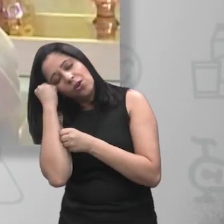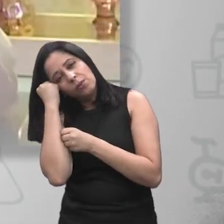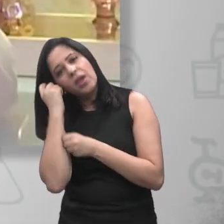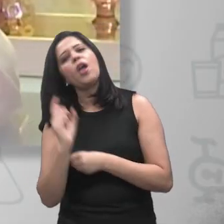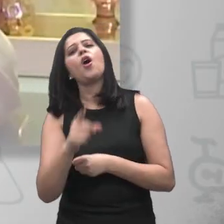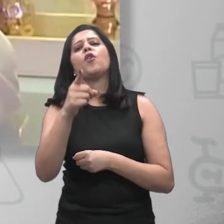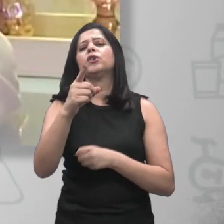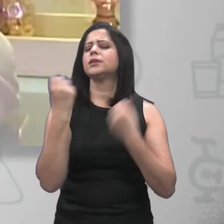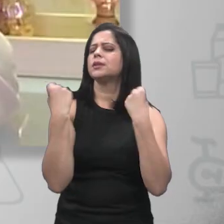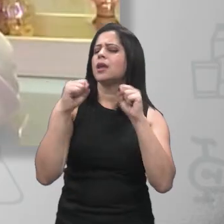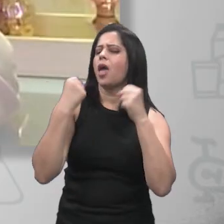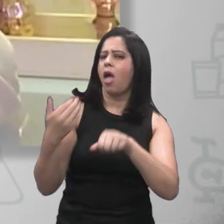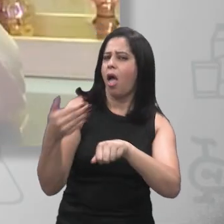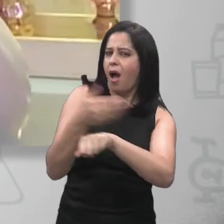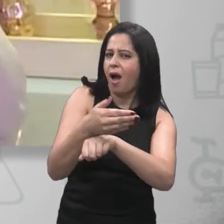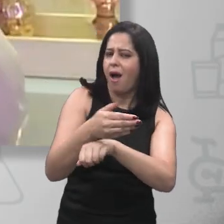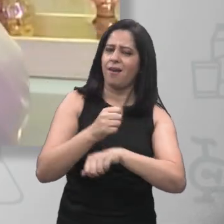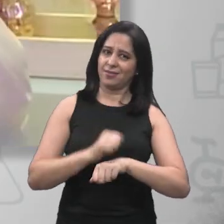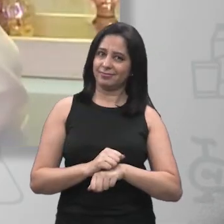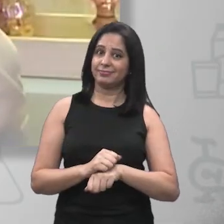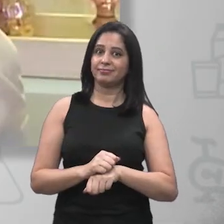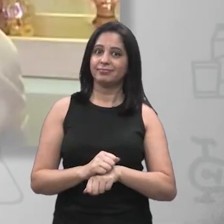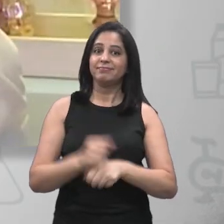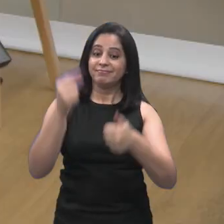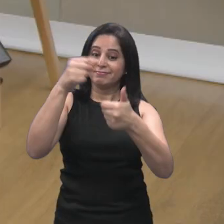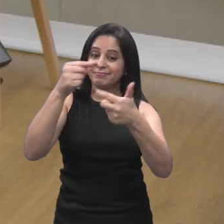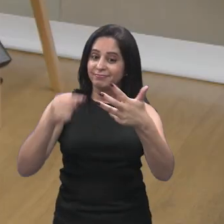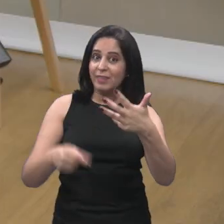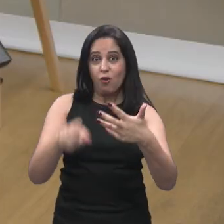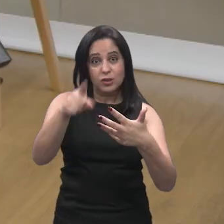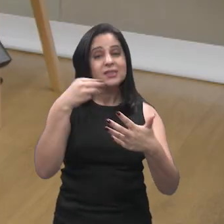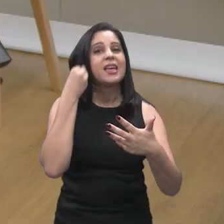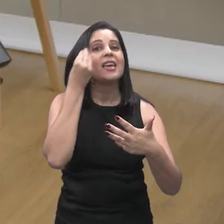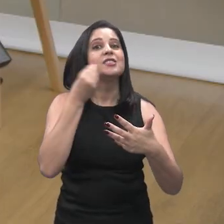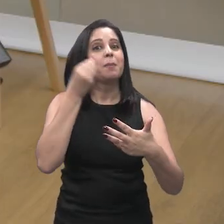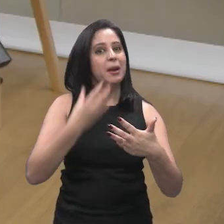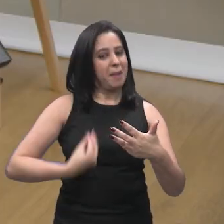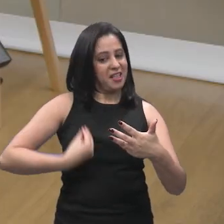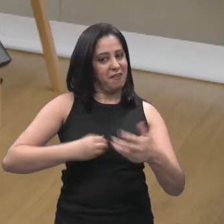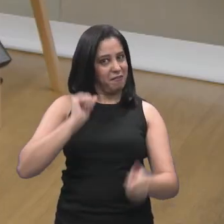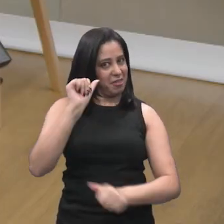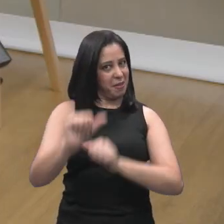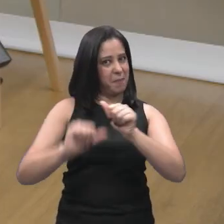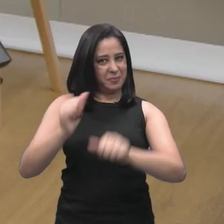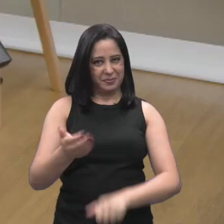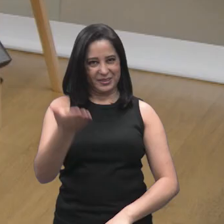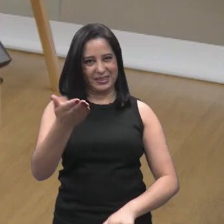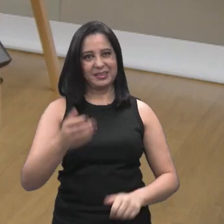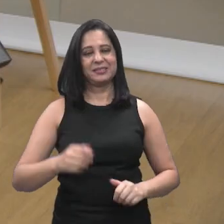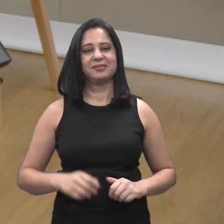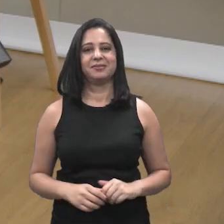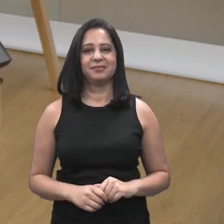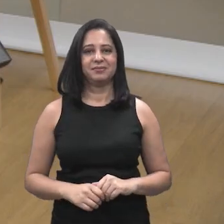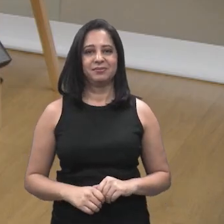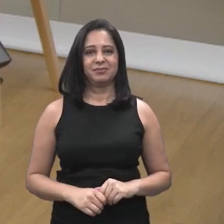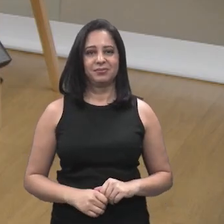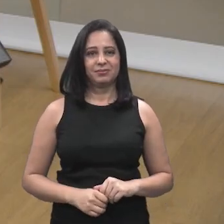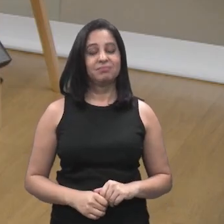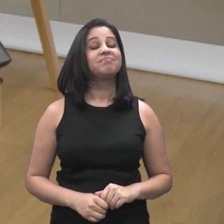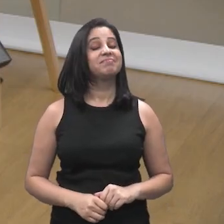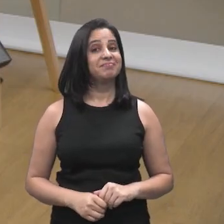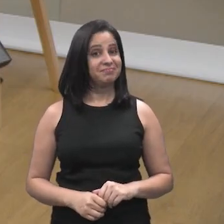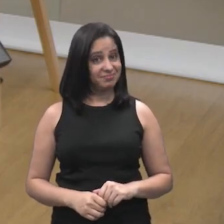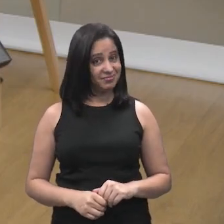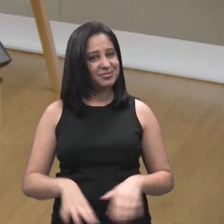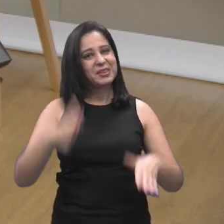você pratica alguma atividade física. Faça isso que você vai ver a grande transformação que vai ocorrer na sua vida.